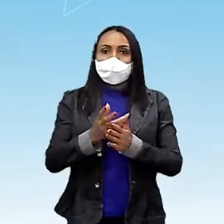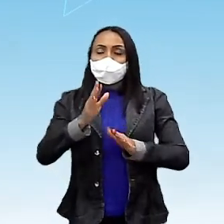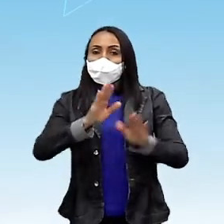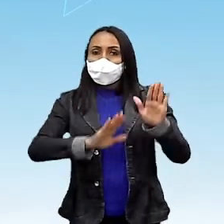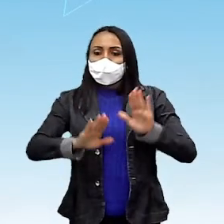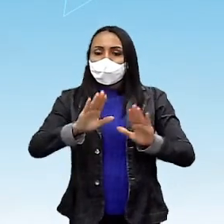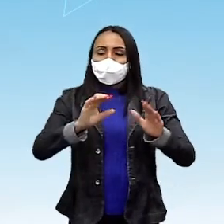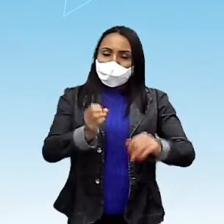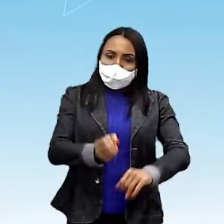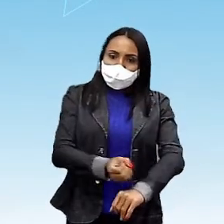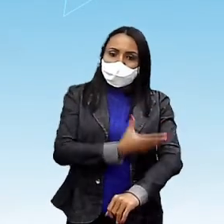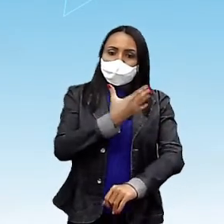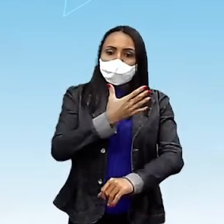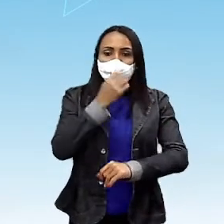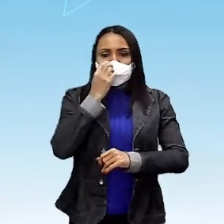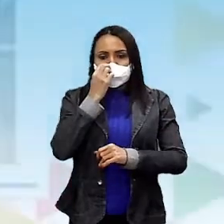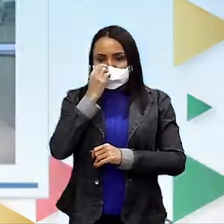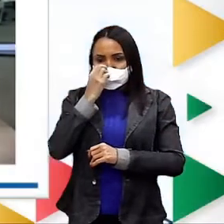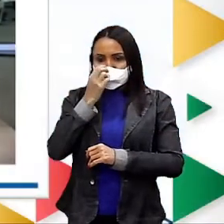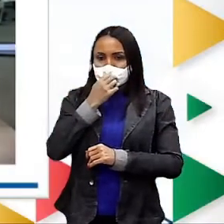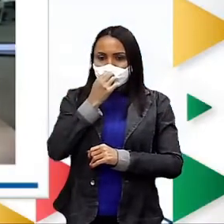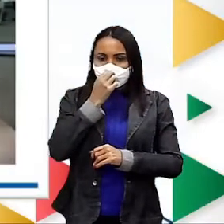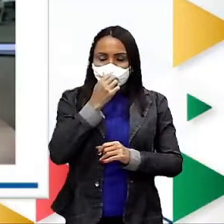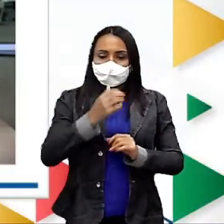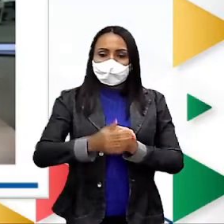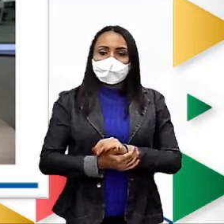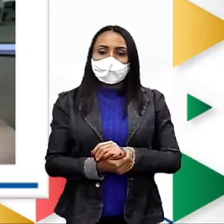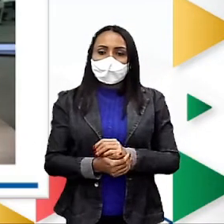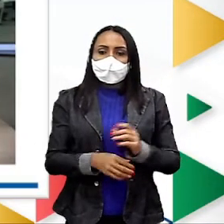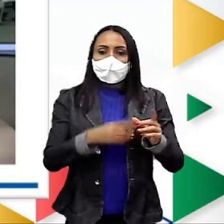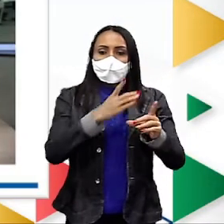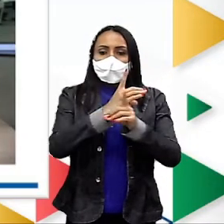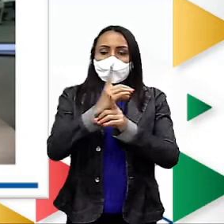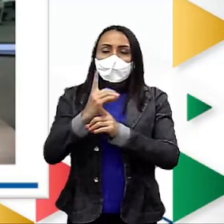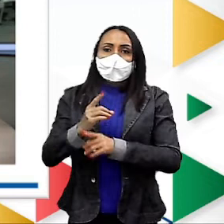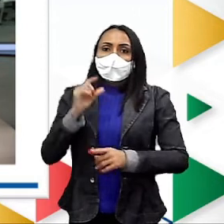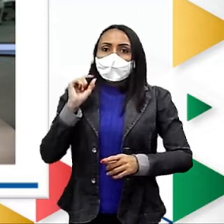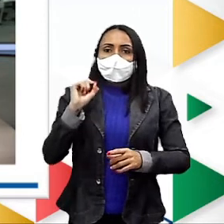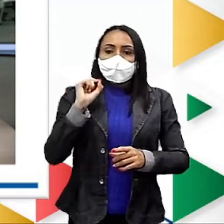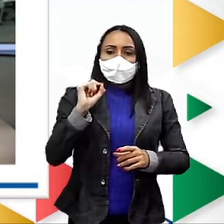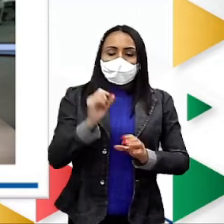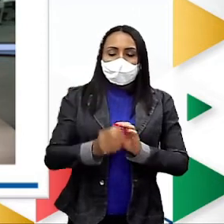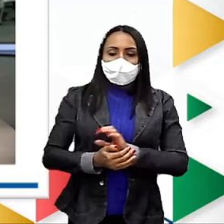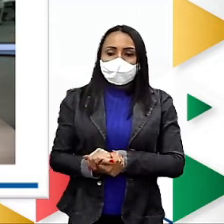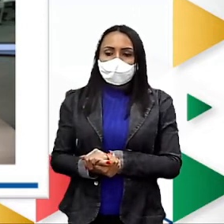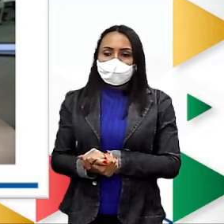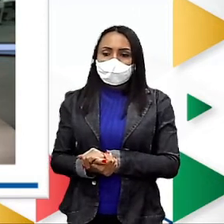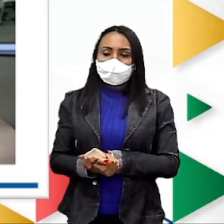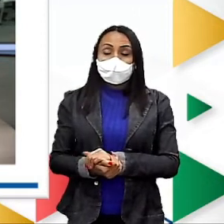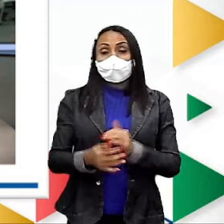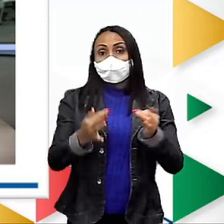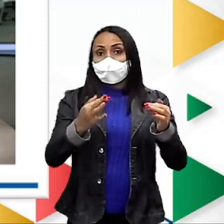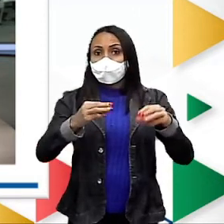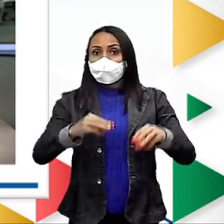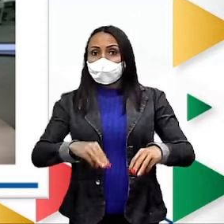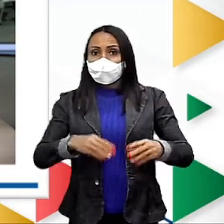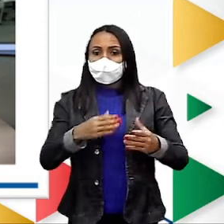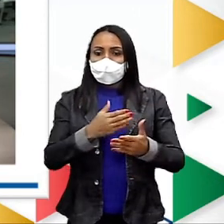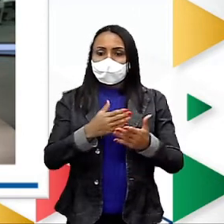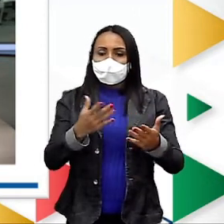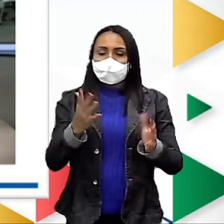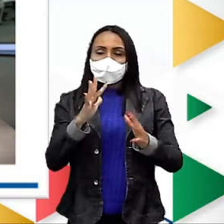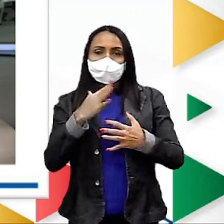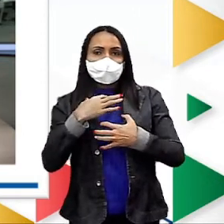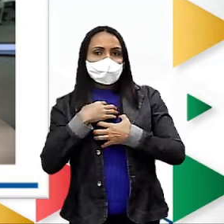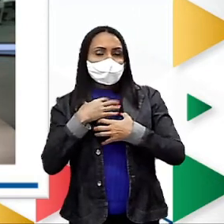as emoções. Identifique porta-voz. Mas o que é isso? Vejam, por fim, caso não se